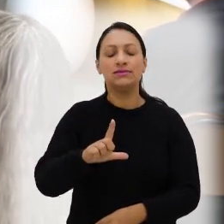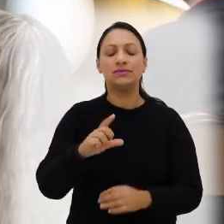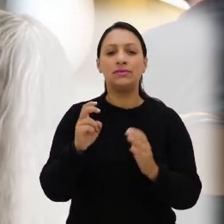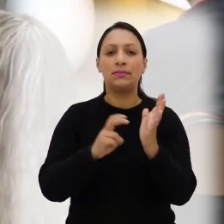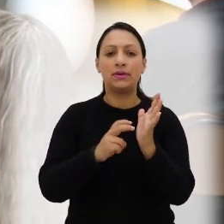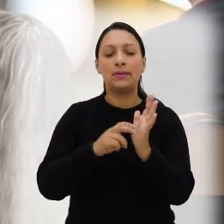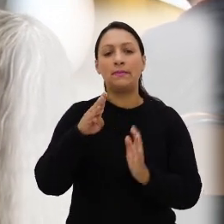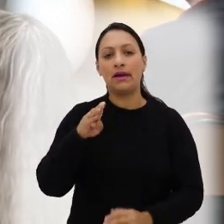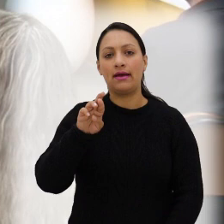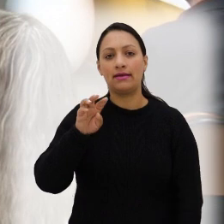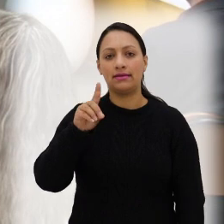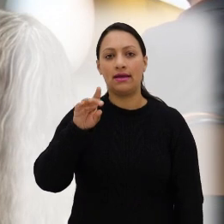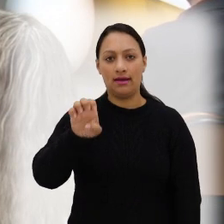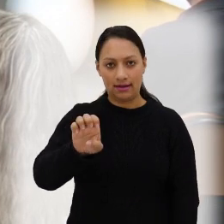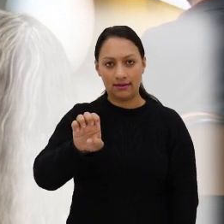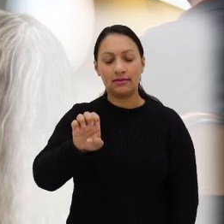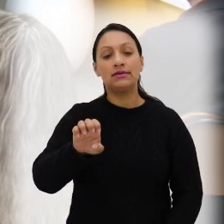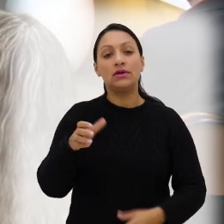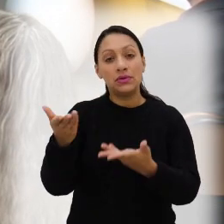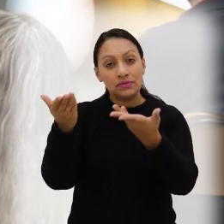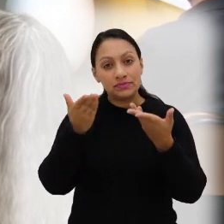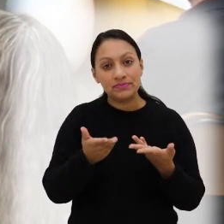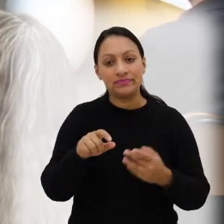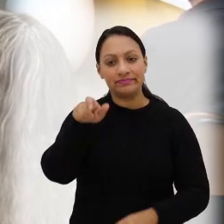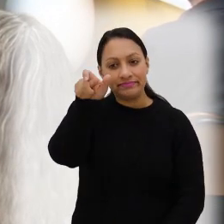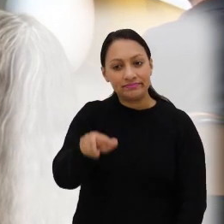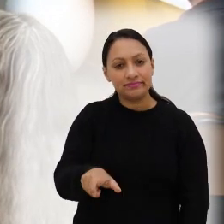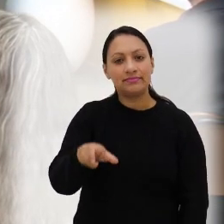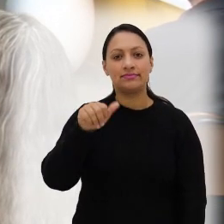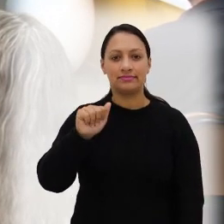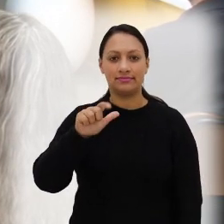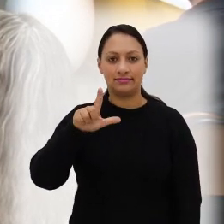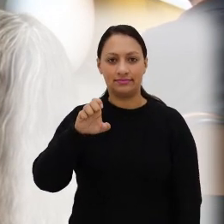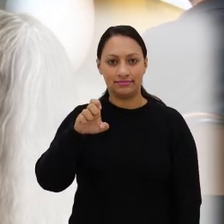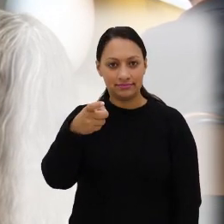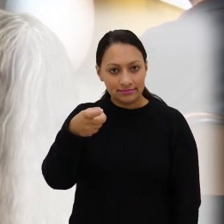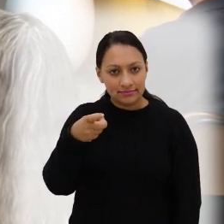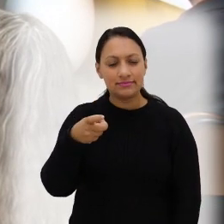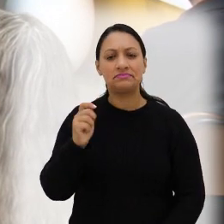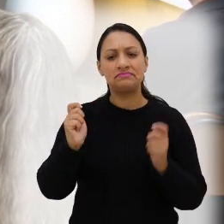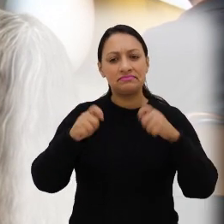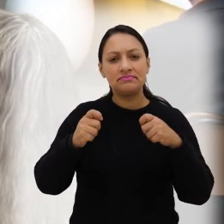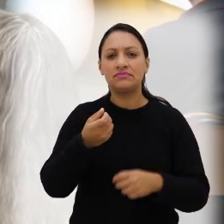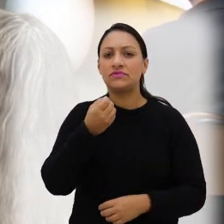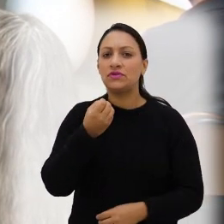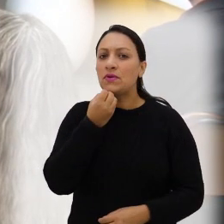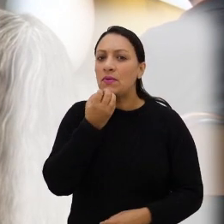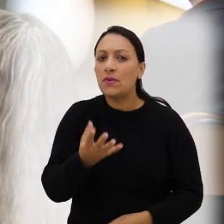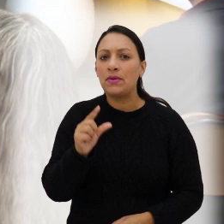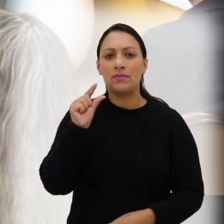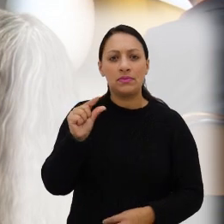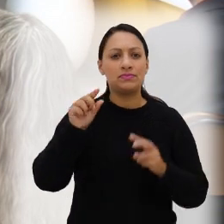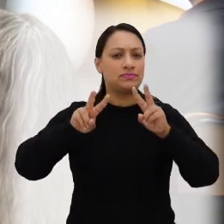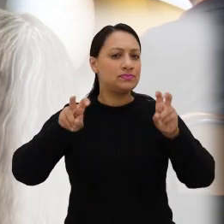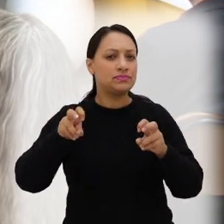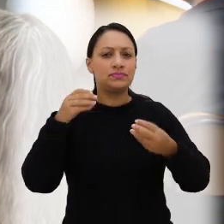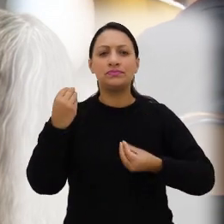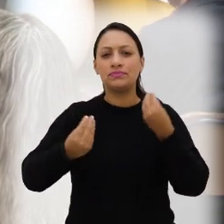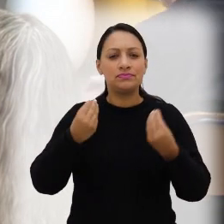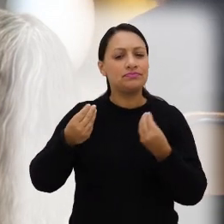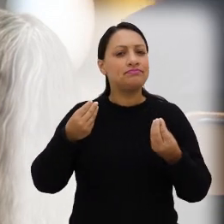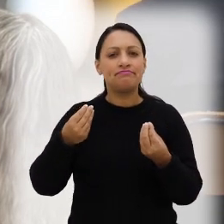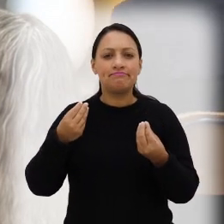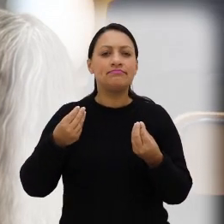BRDE. E eu gostaria de convidar o Alex para que ele possa falar um pouco, né, sobre como é que foi